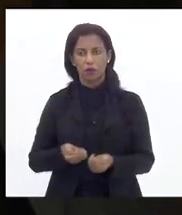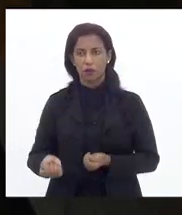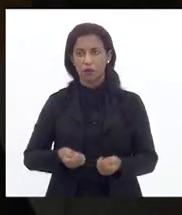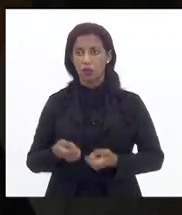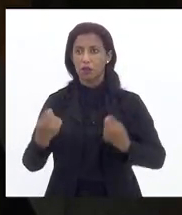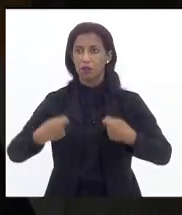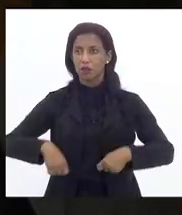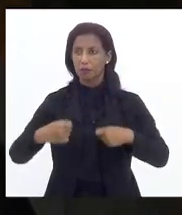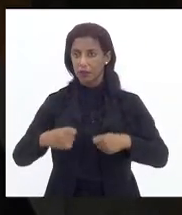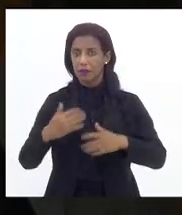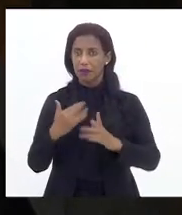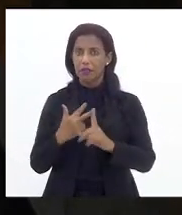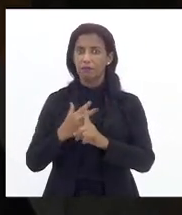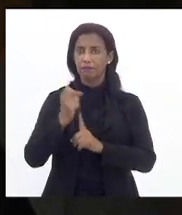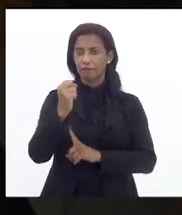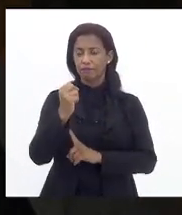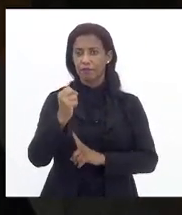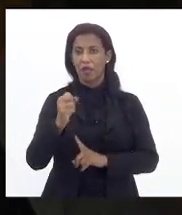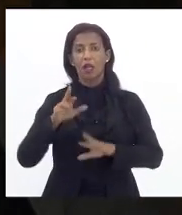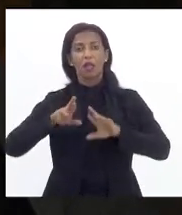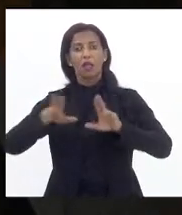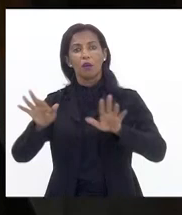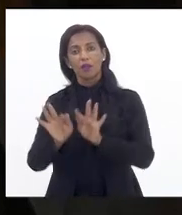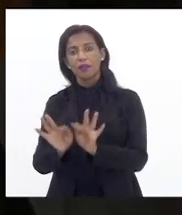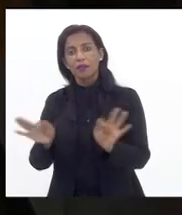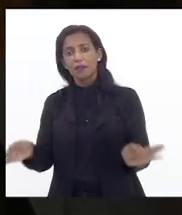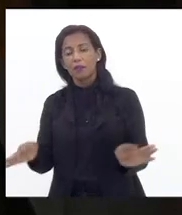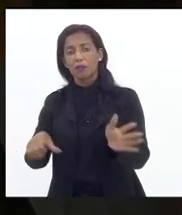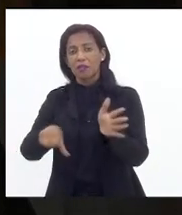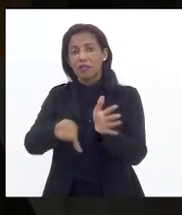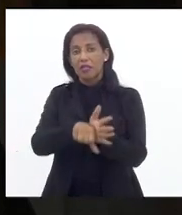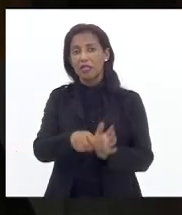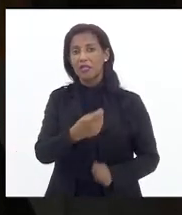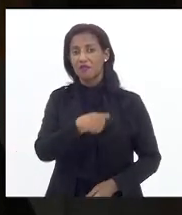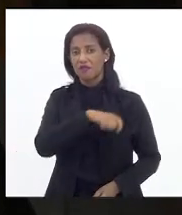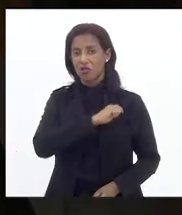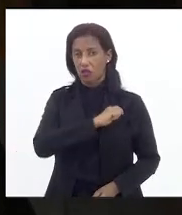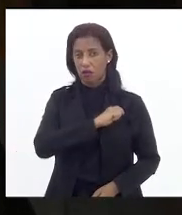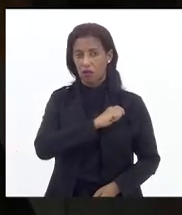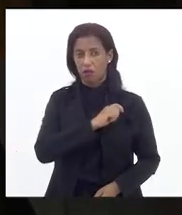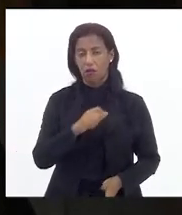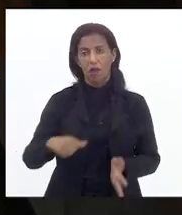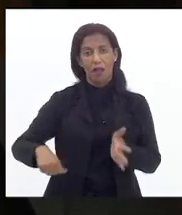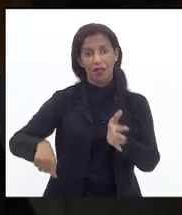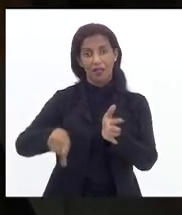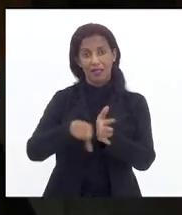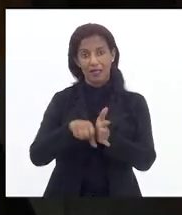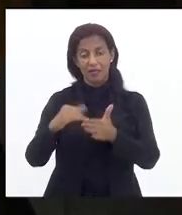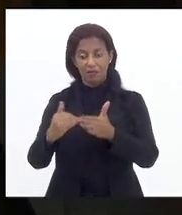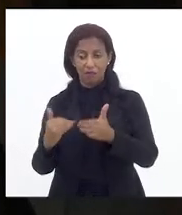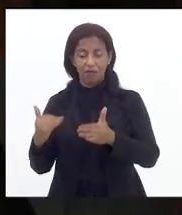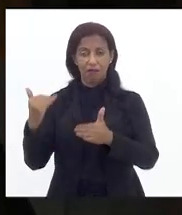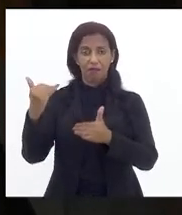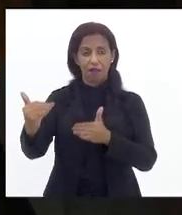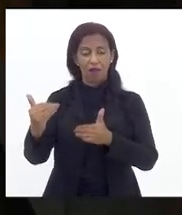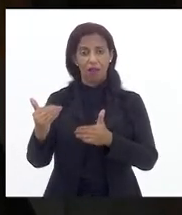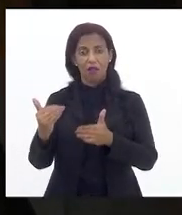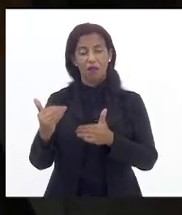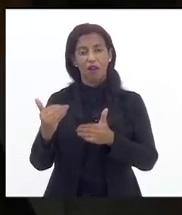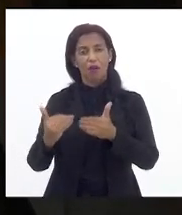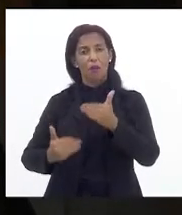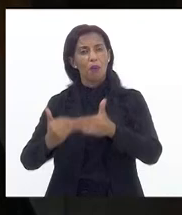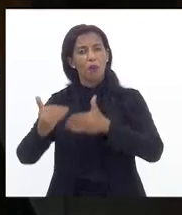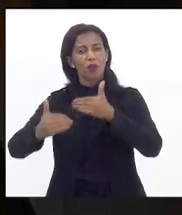que a gente precisa superar não é simplesmente uma crise fiscal a nossa crise passa por um processo de esvaziamento